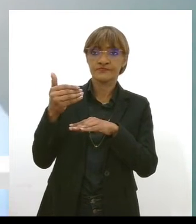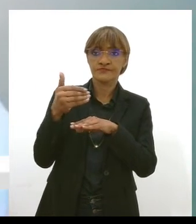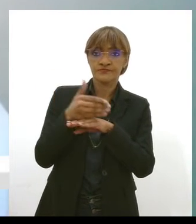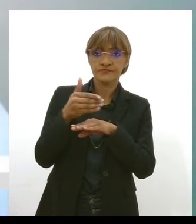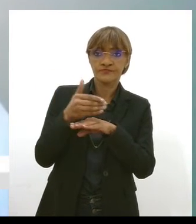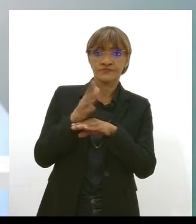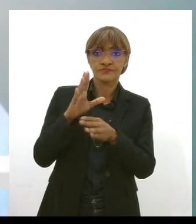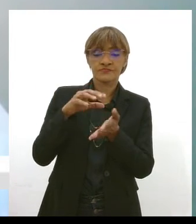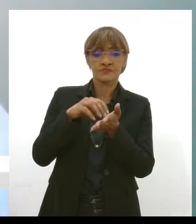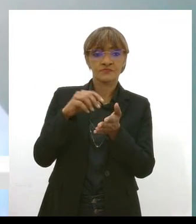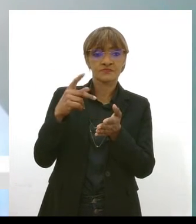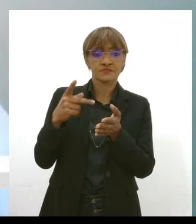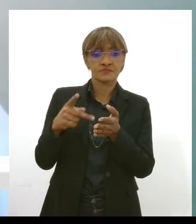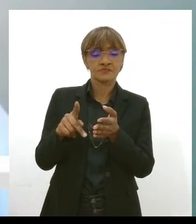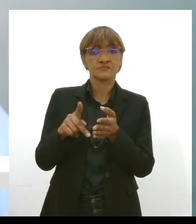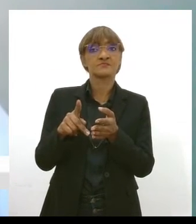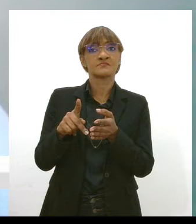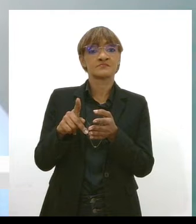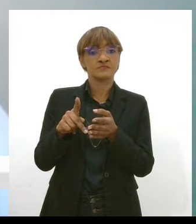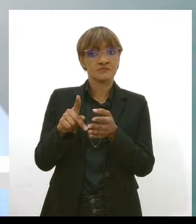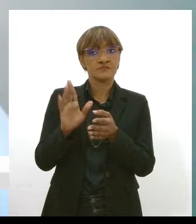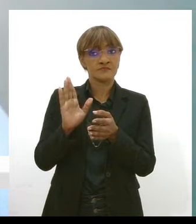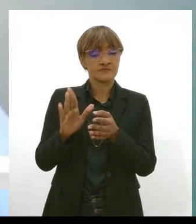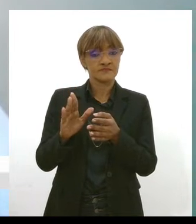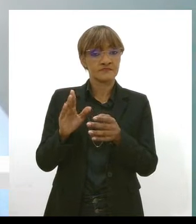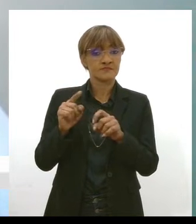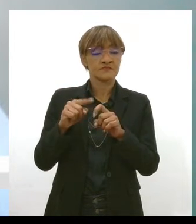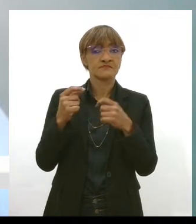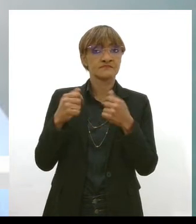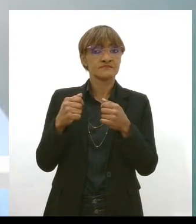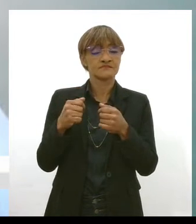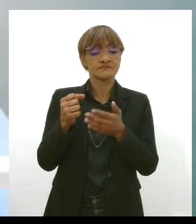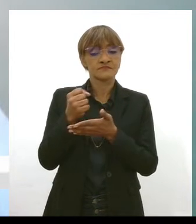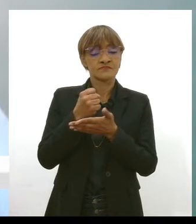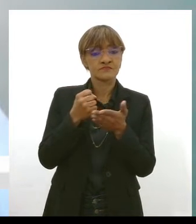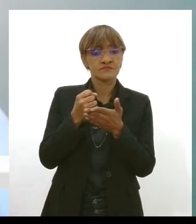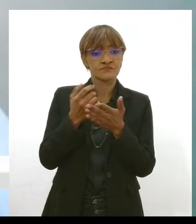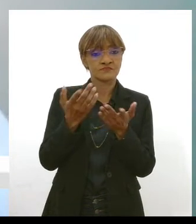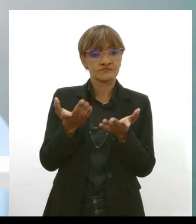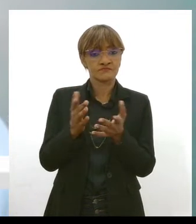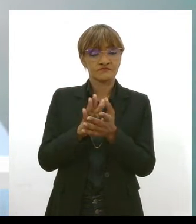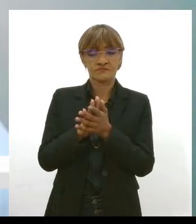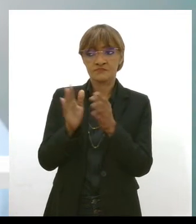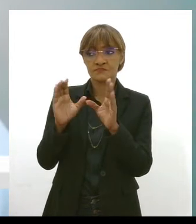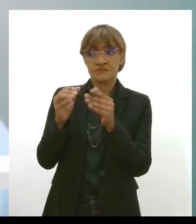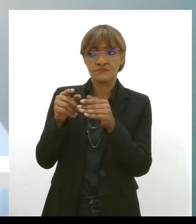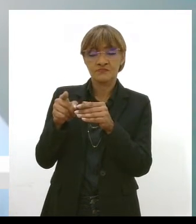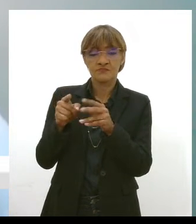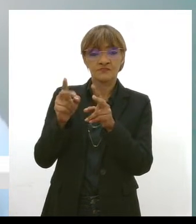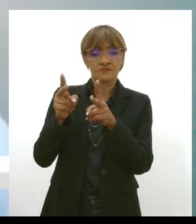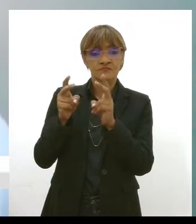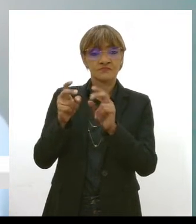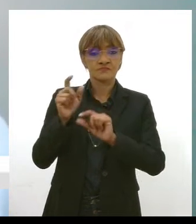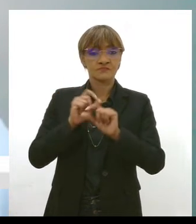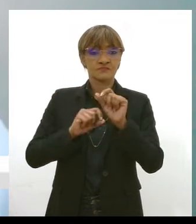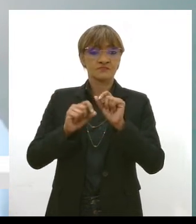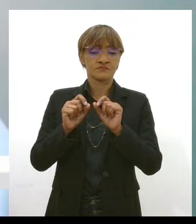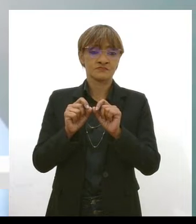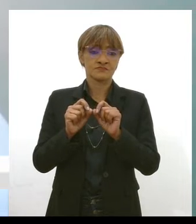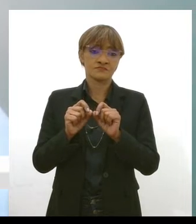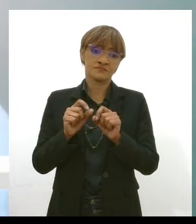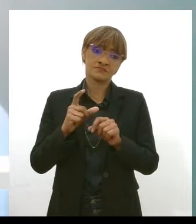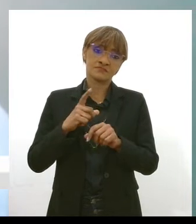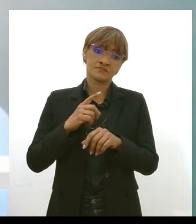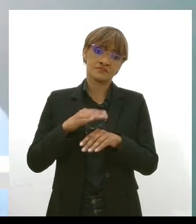primária. A gente vê as equipes da atenção primária, elas são mais compostas por clínico geral,